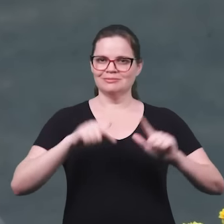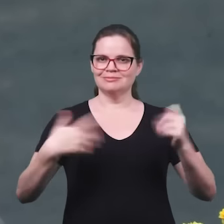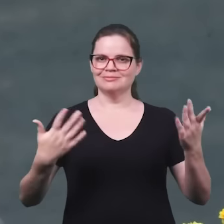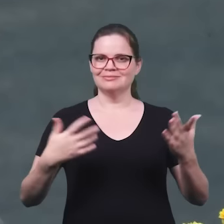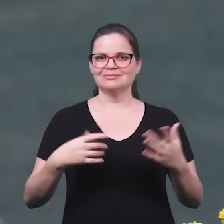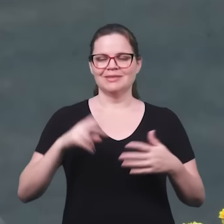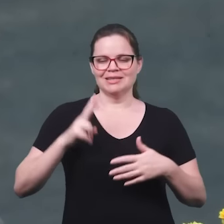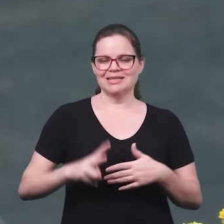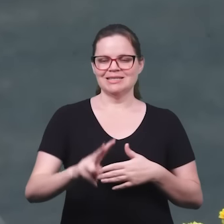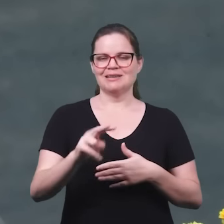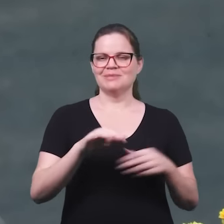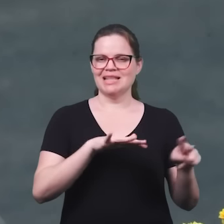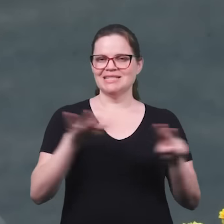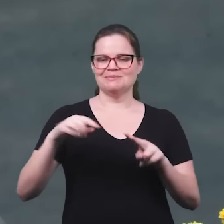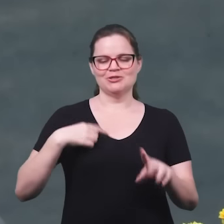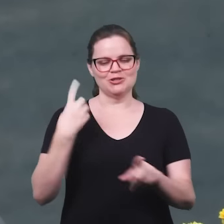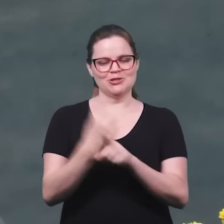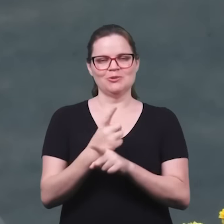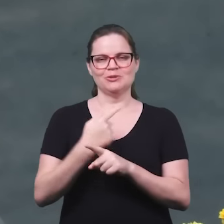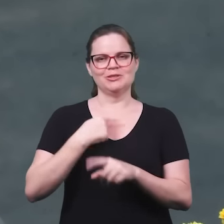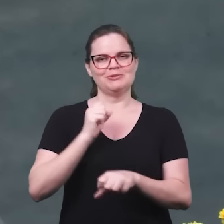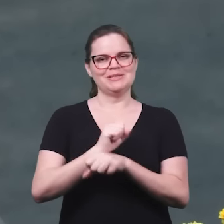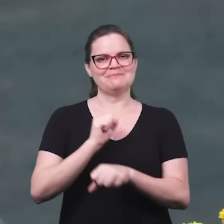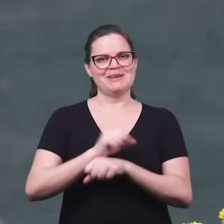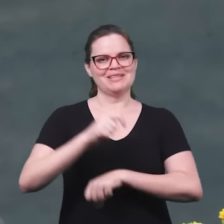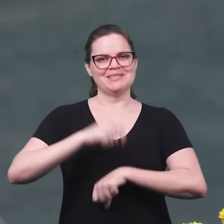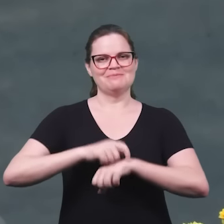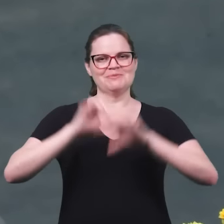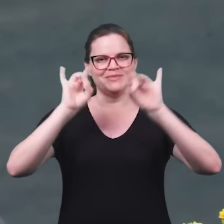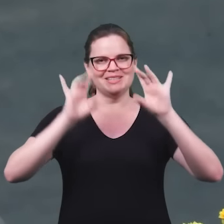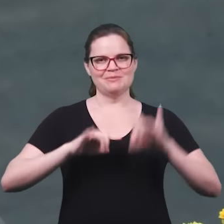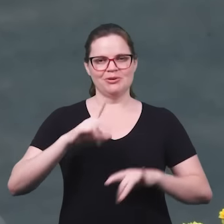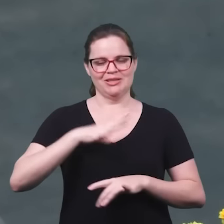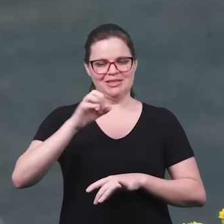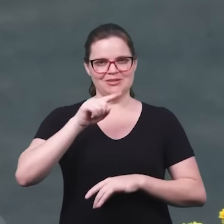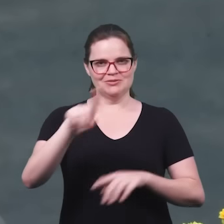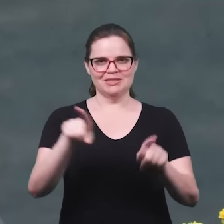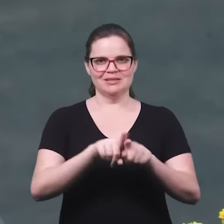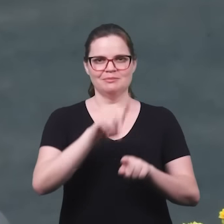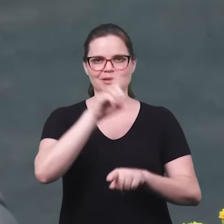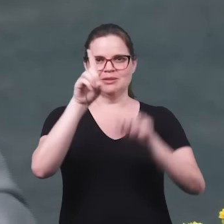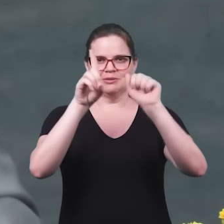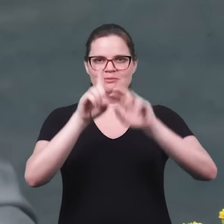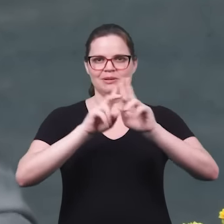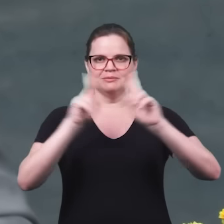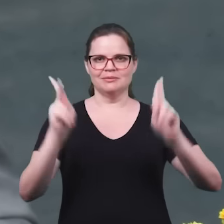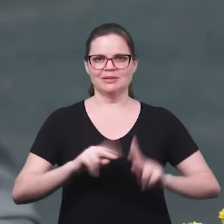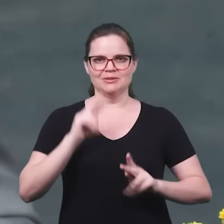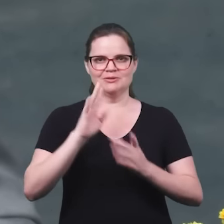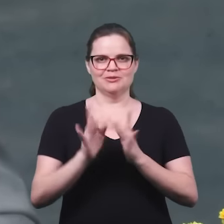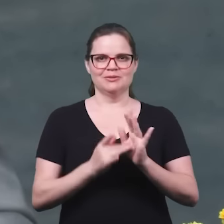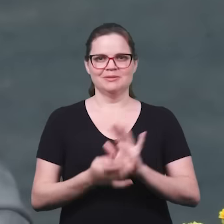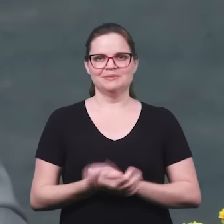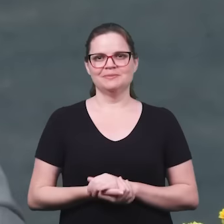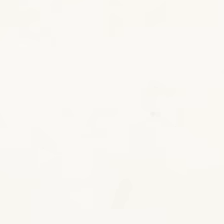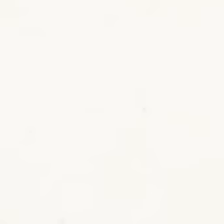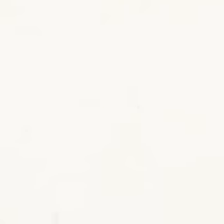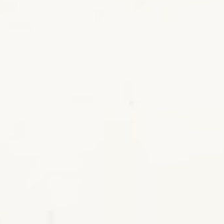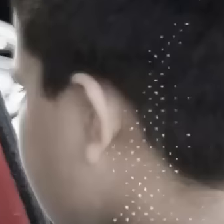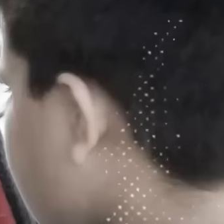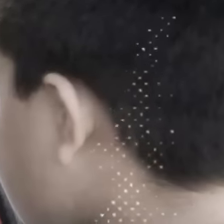Programa que é um encontro semanal que nós temos e que eu espero muito por esse momento. Eu tenho certeza que você também espera. Deus abençoe. A paz do Senhor.